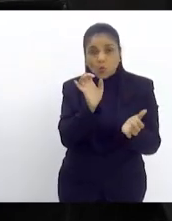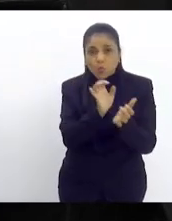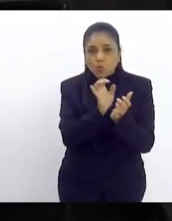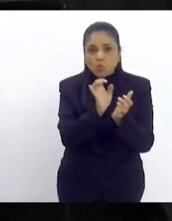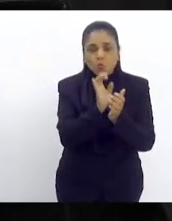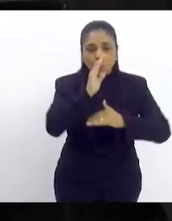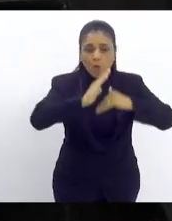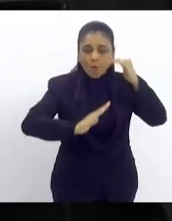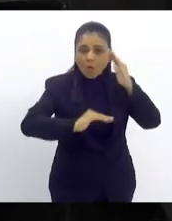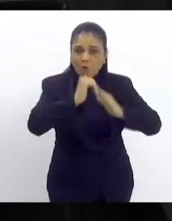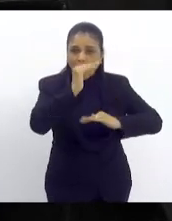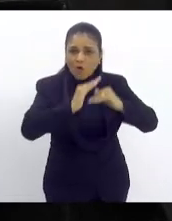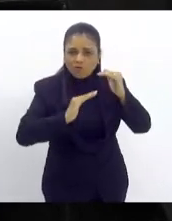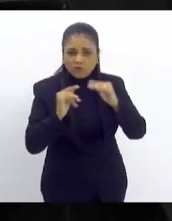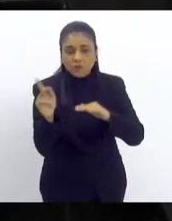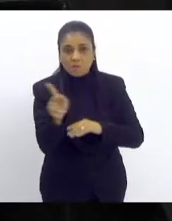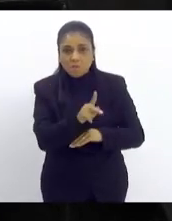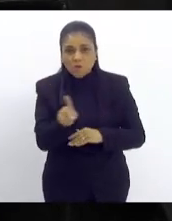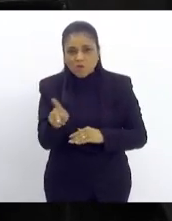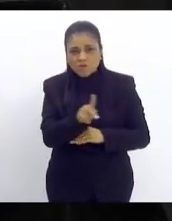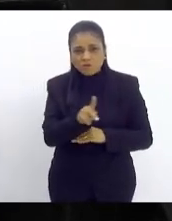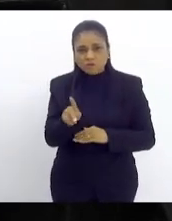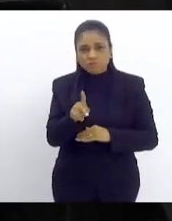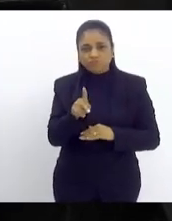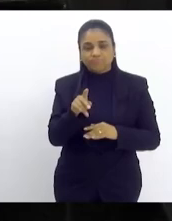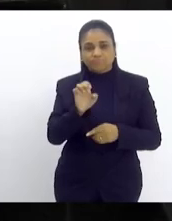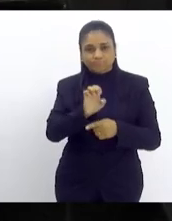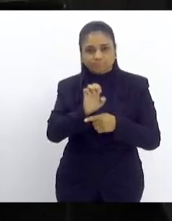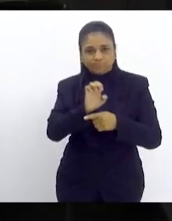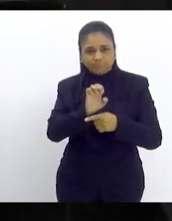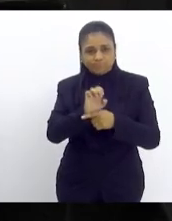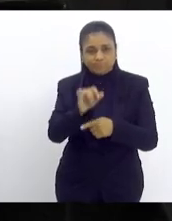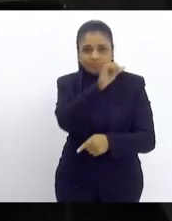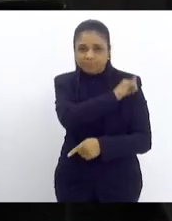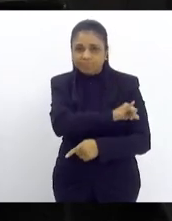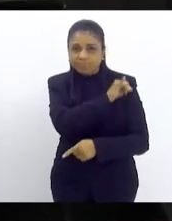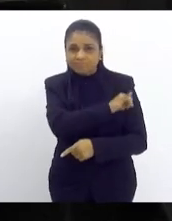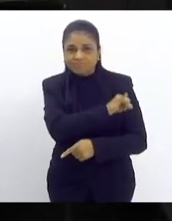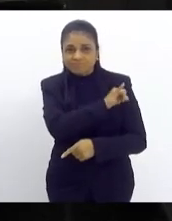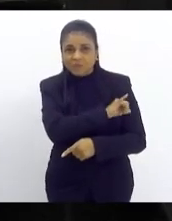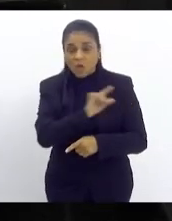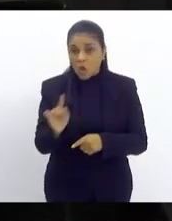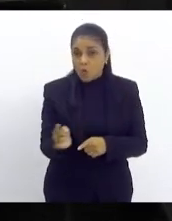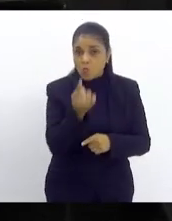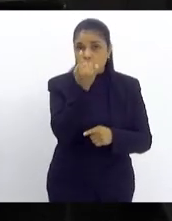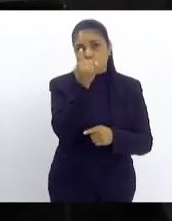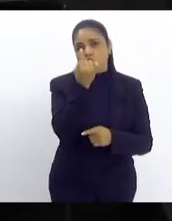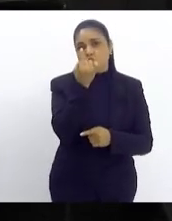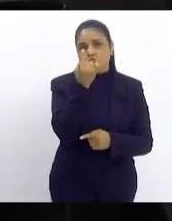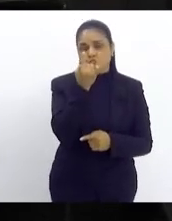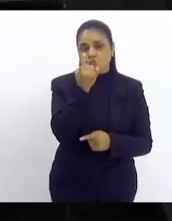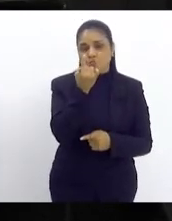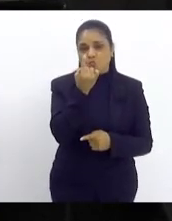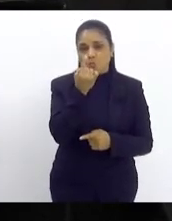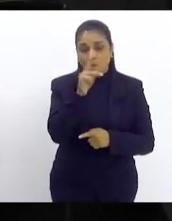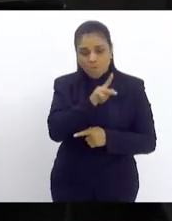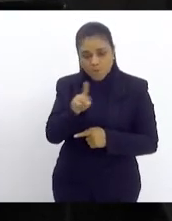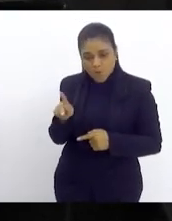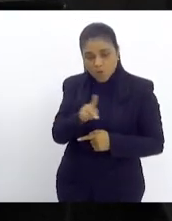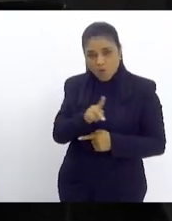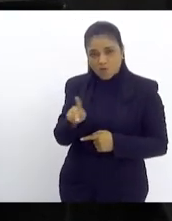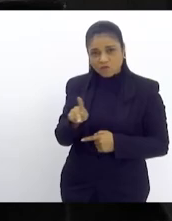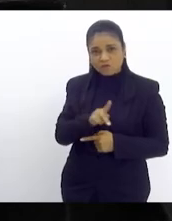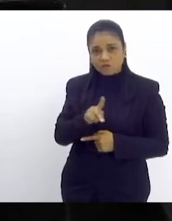profissionais que compõem o magistério da rede estadual ele é um só professor